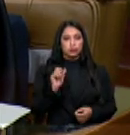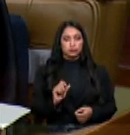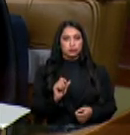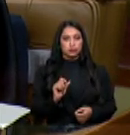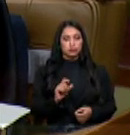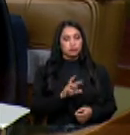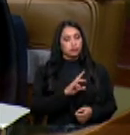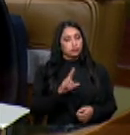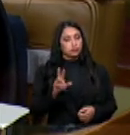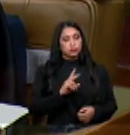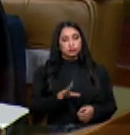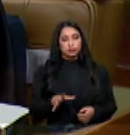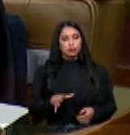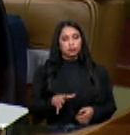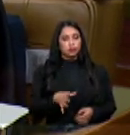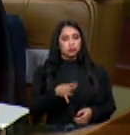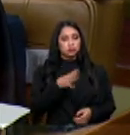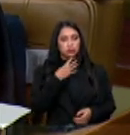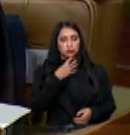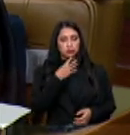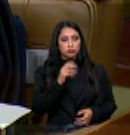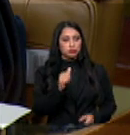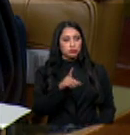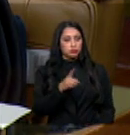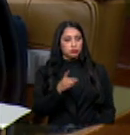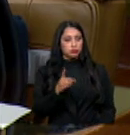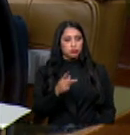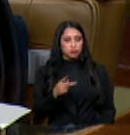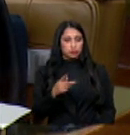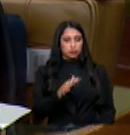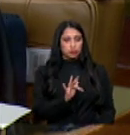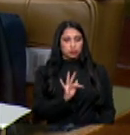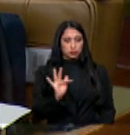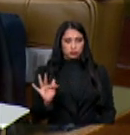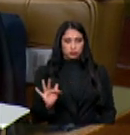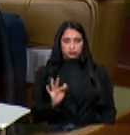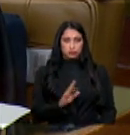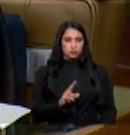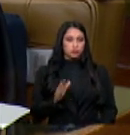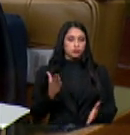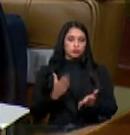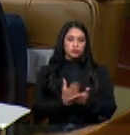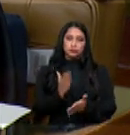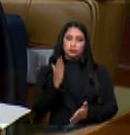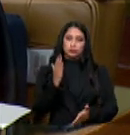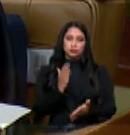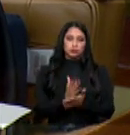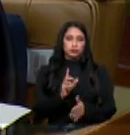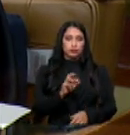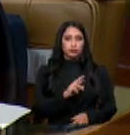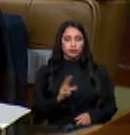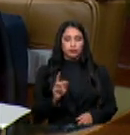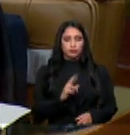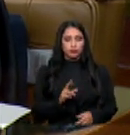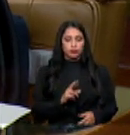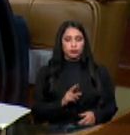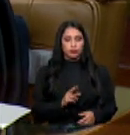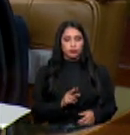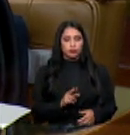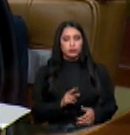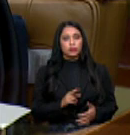não conhecimento da ADPF por algumas razões, mas centradamente pelo não atendimento do requisito